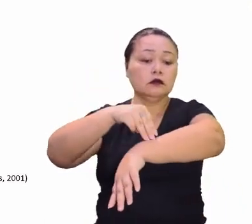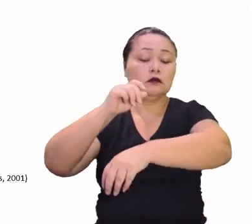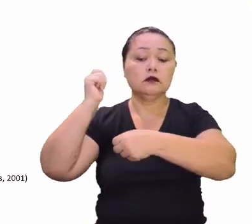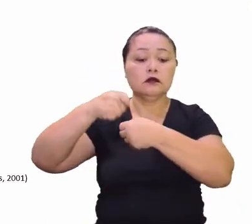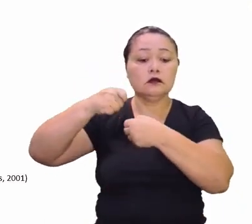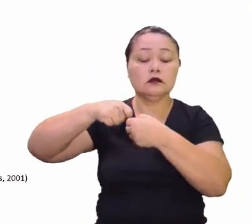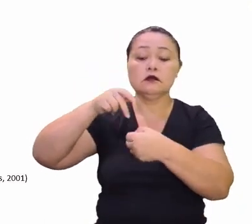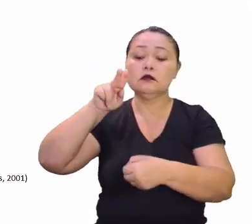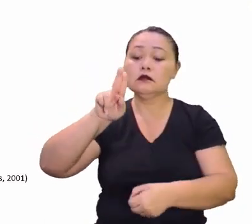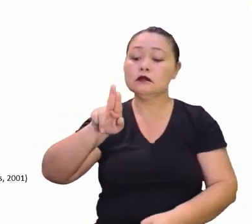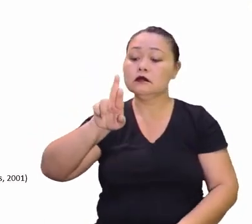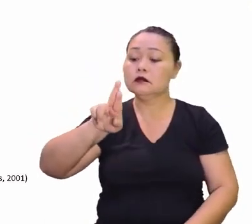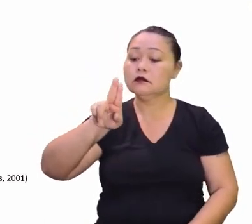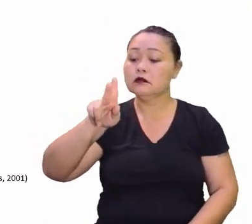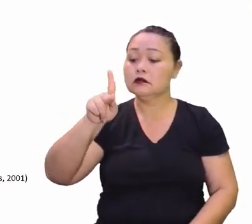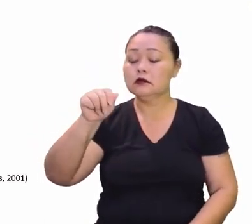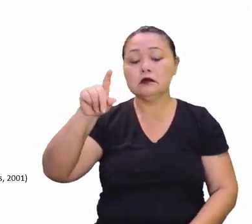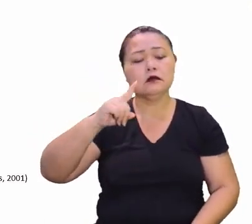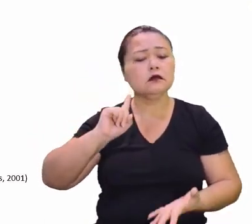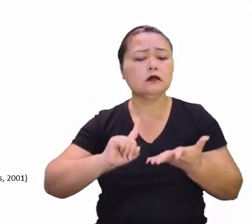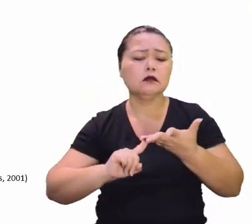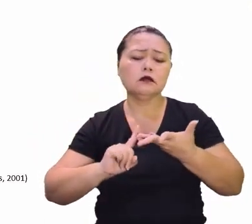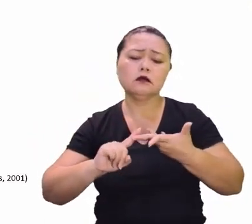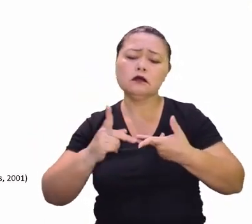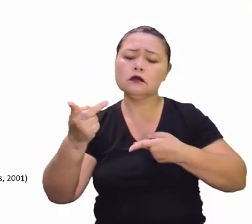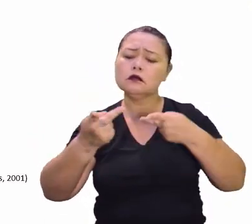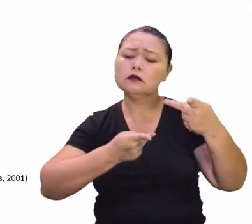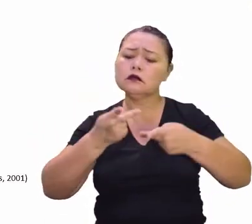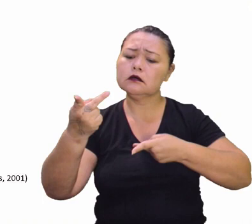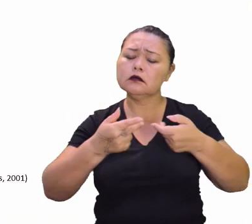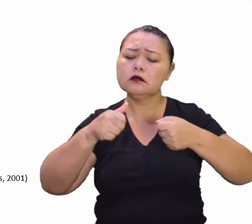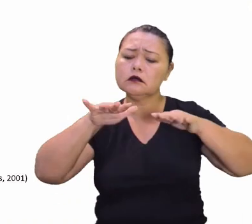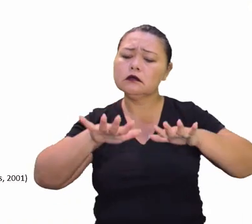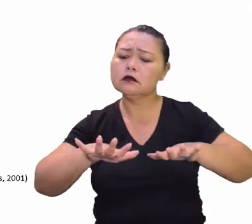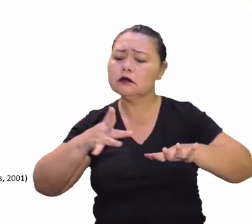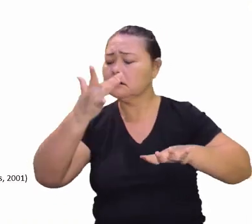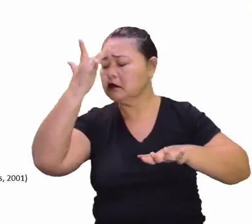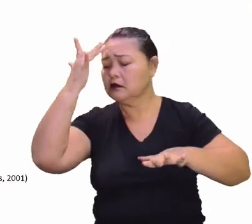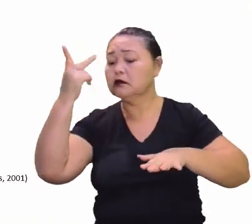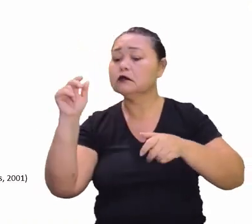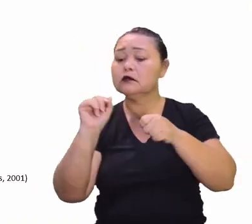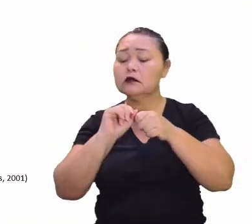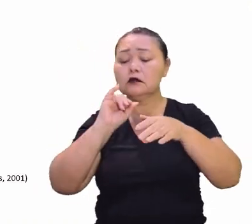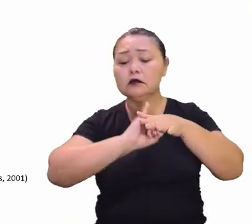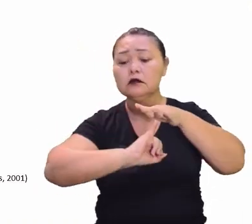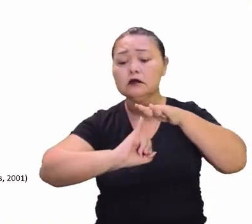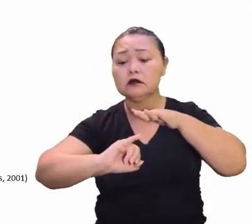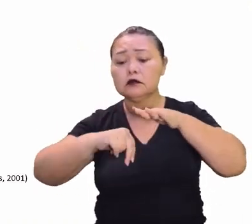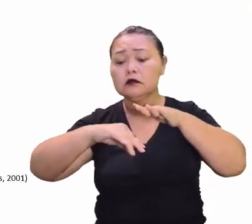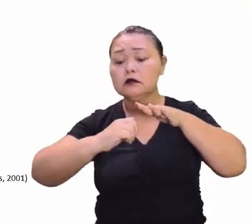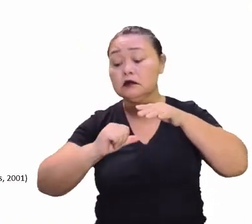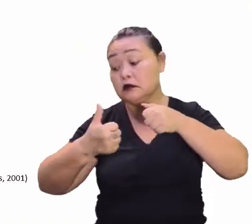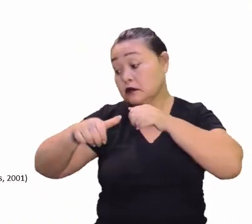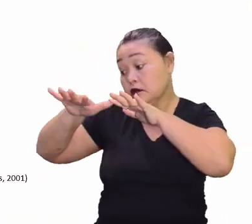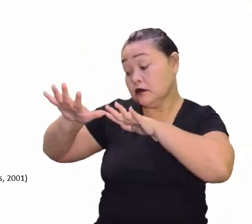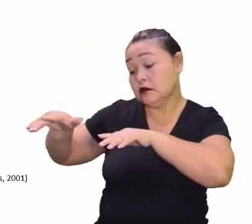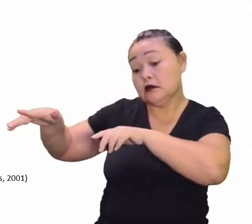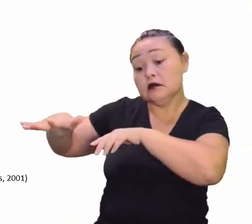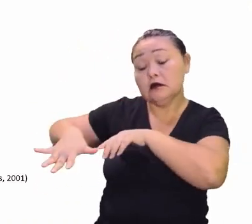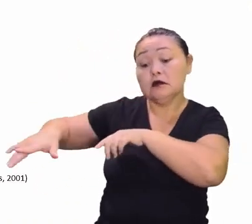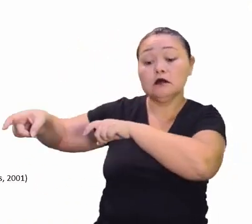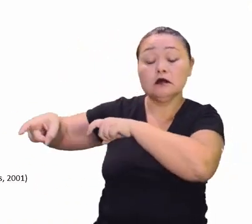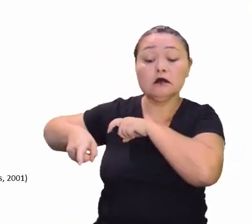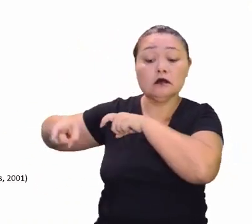Machadinho e Urupá. Então, foram vários projetos de assentamento feitos pelo INCRA, Rogério. Com certeza. Então, todas essas fixando o homem no campo.